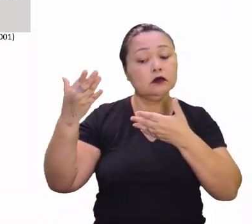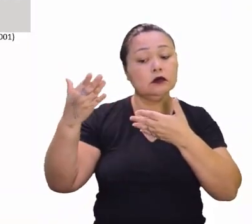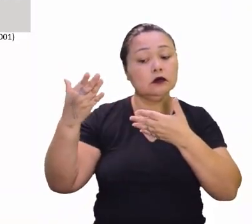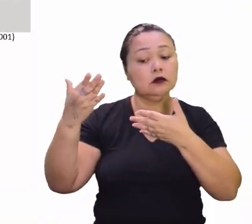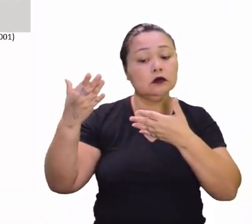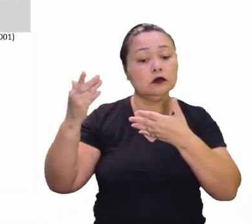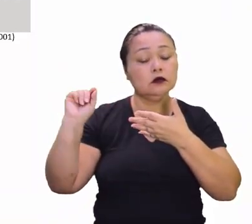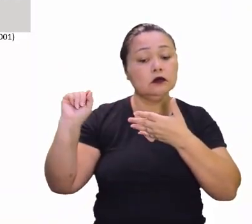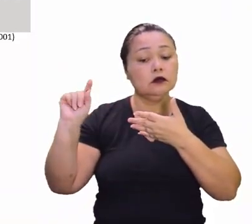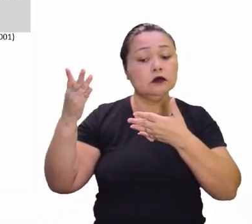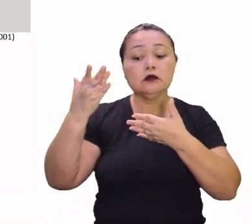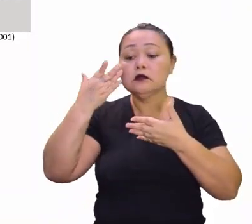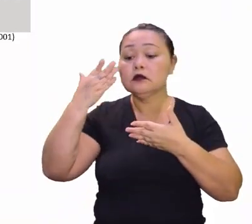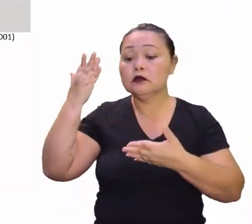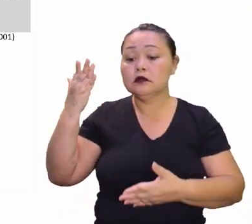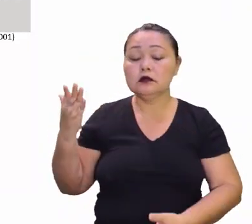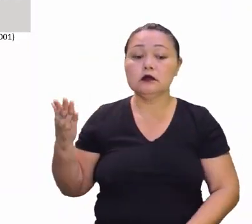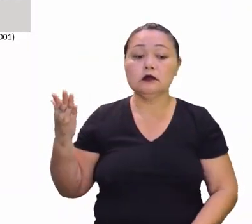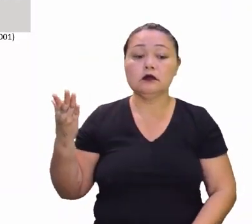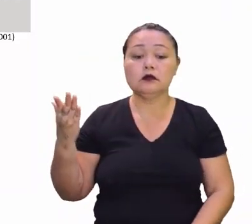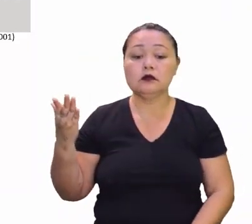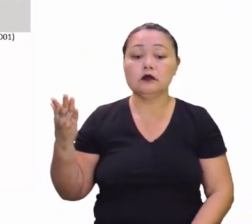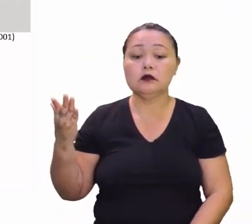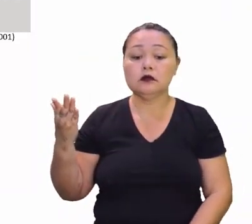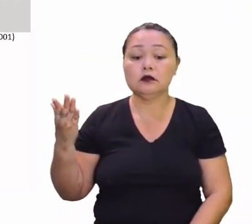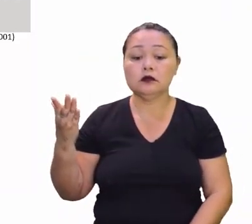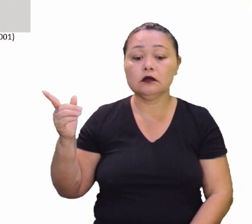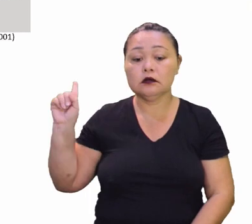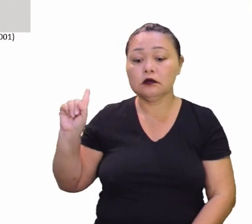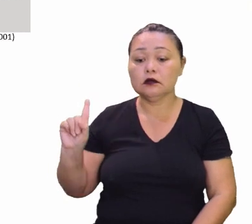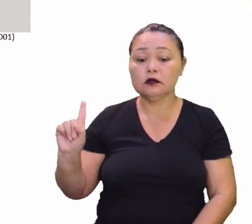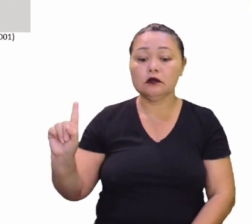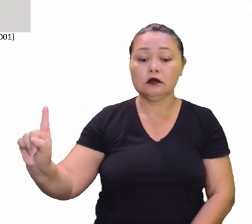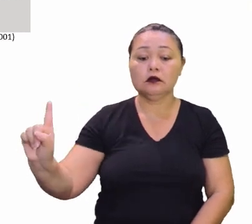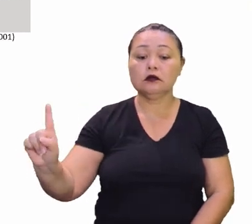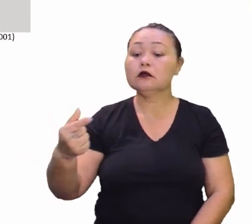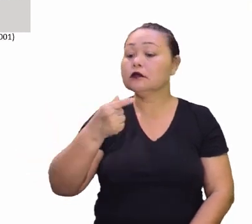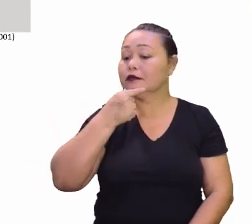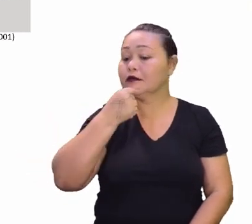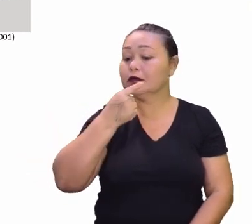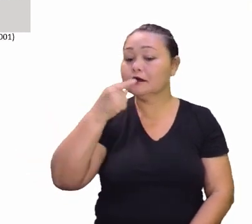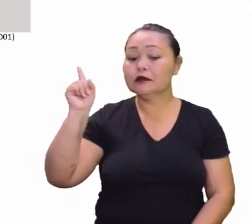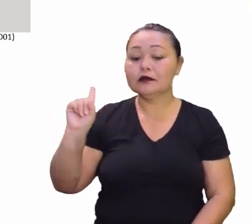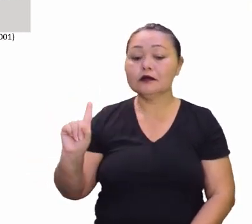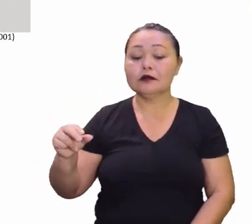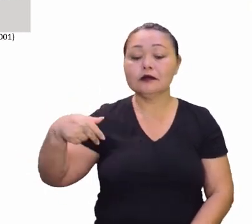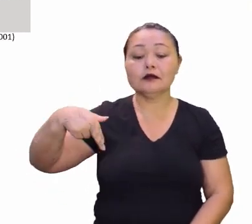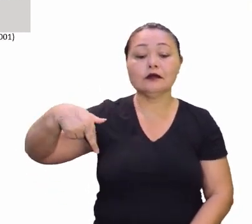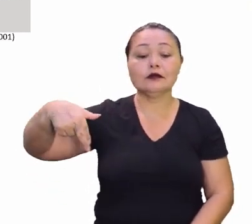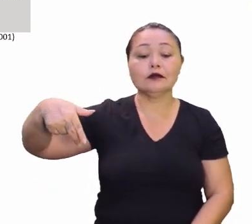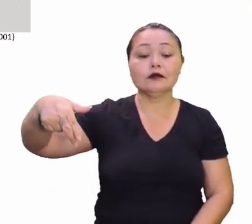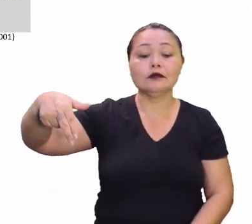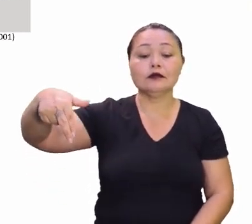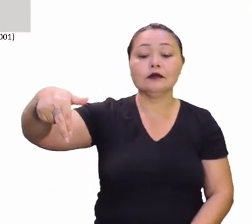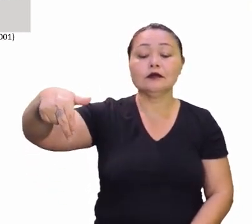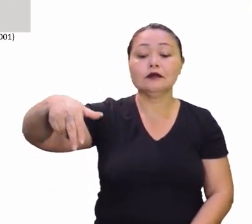Olha só, Rogério. Rogério, esse menino aqui. Quem é esse menino aqui? Olha